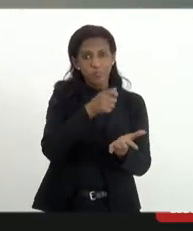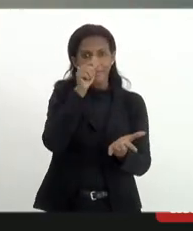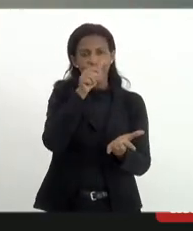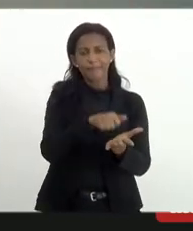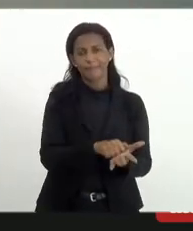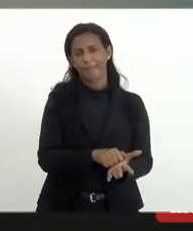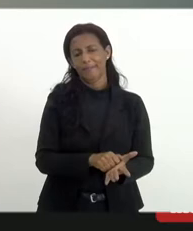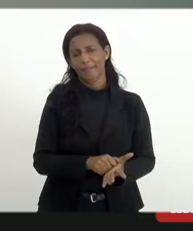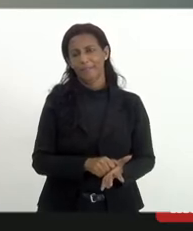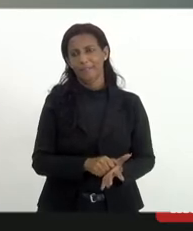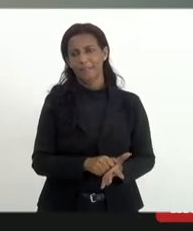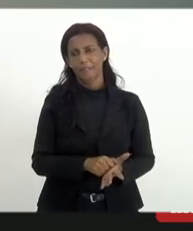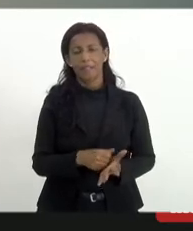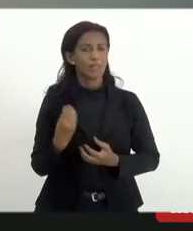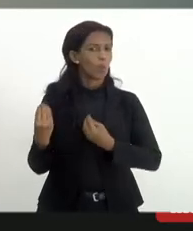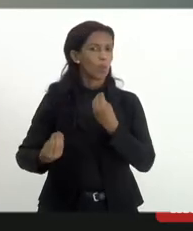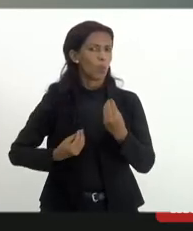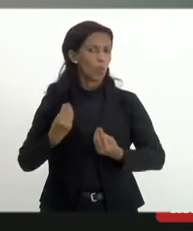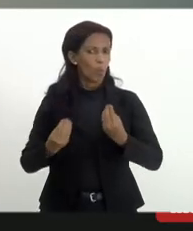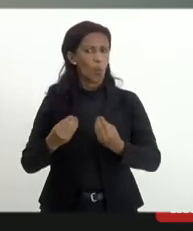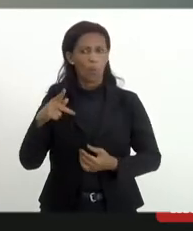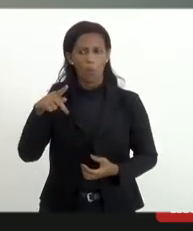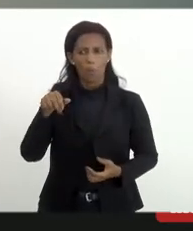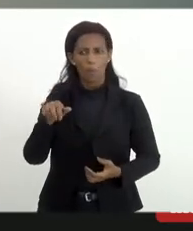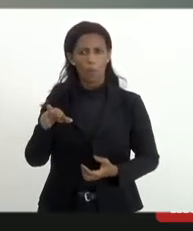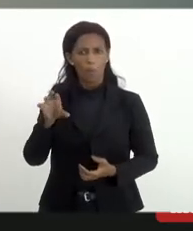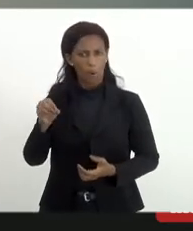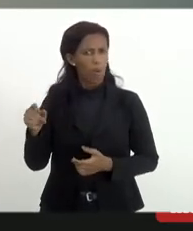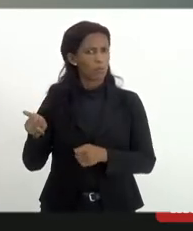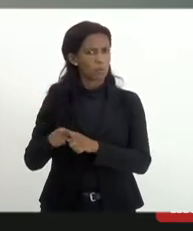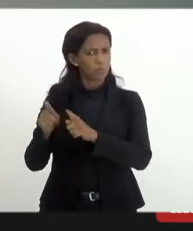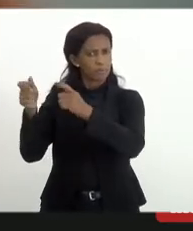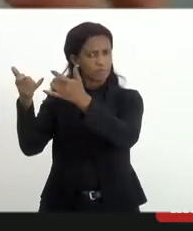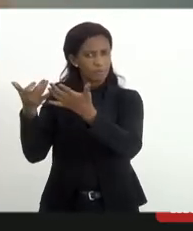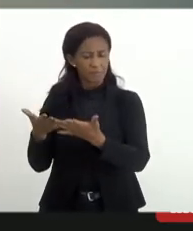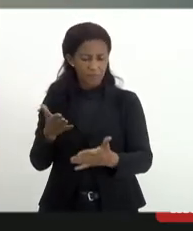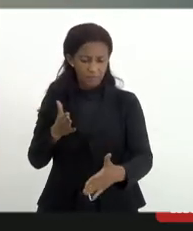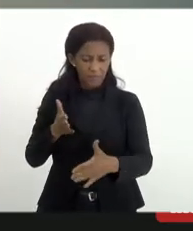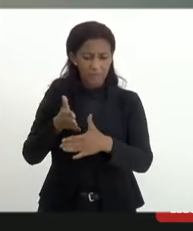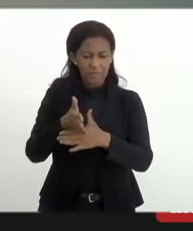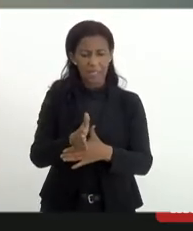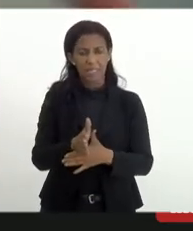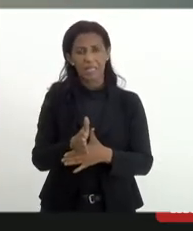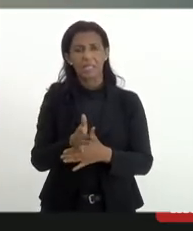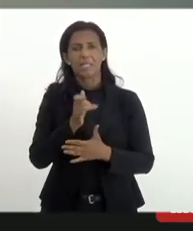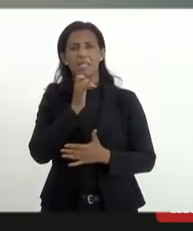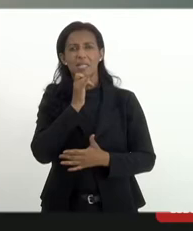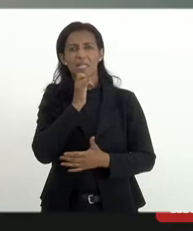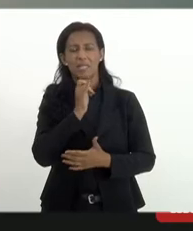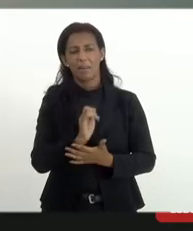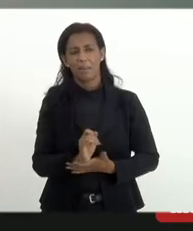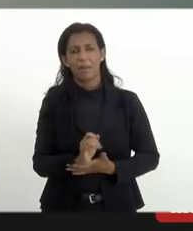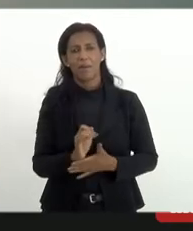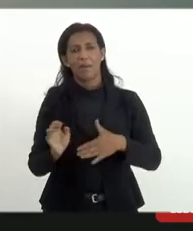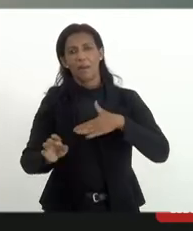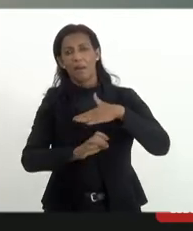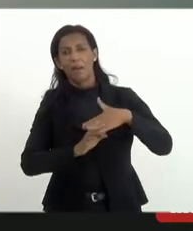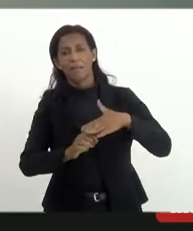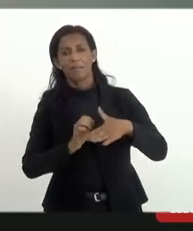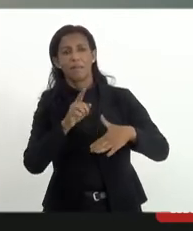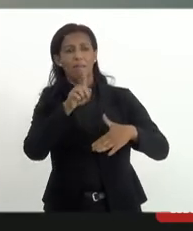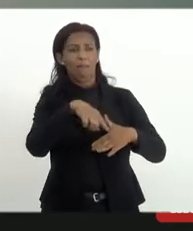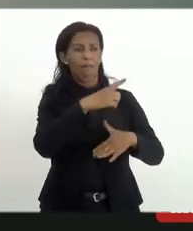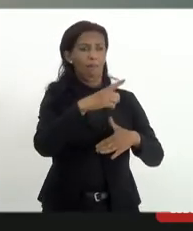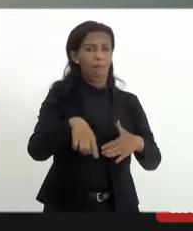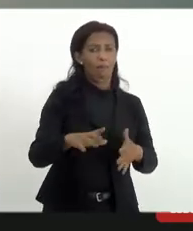como o Paulo Henrique também falou, né, se a gente entra, né, as empresas impugnam o auto, aquilo suspende e tal,